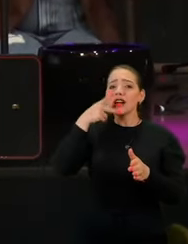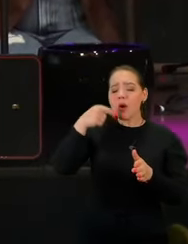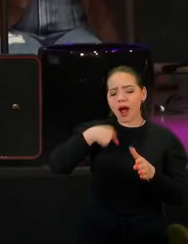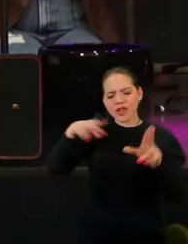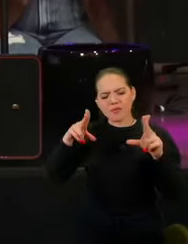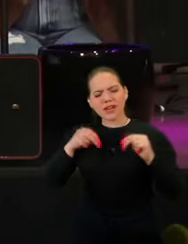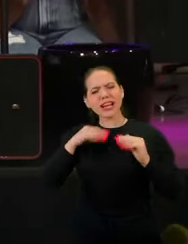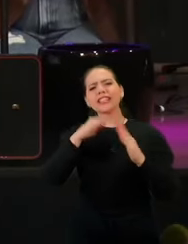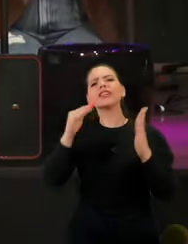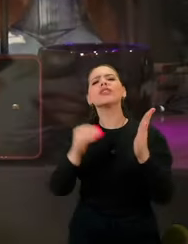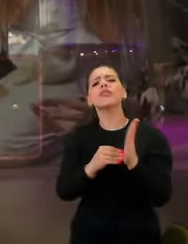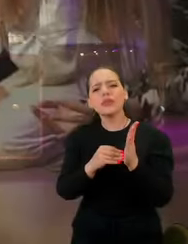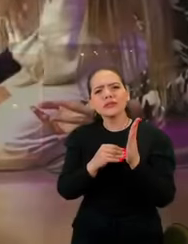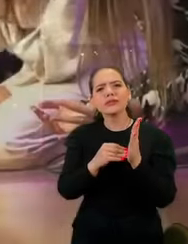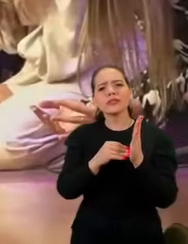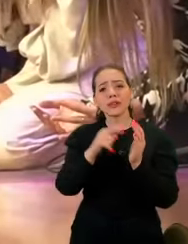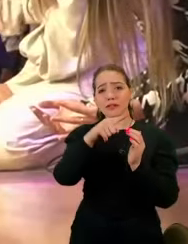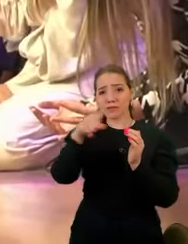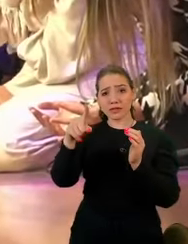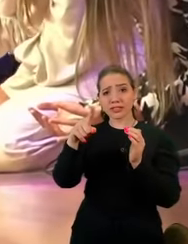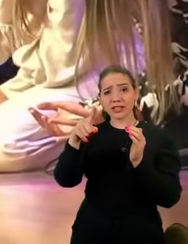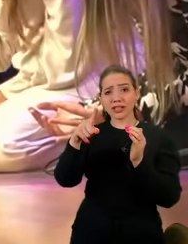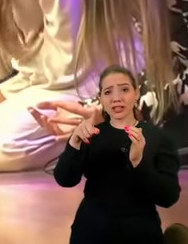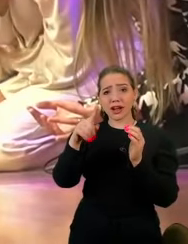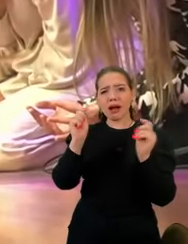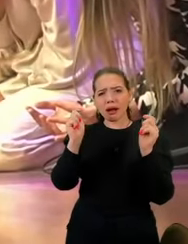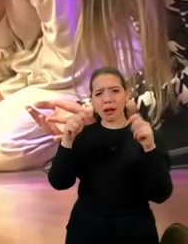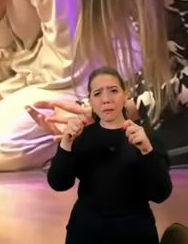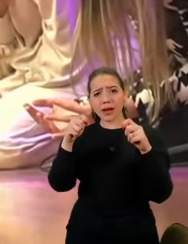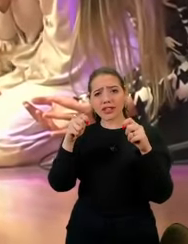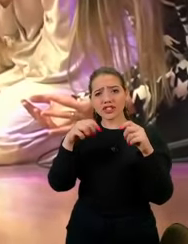Nós nos dobramos diante de ti, Jesus.